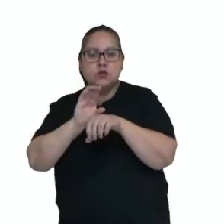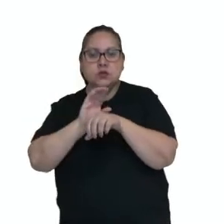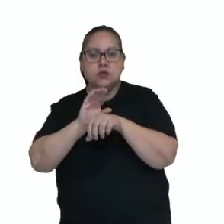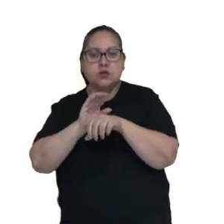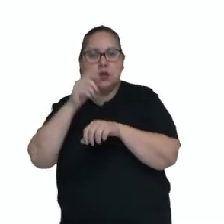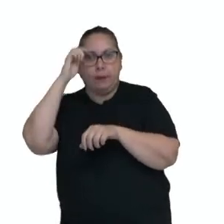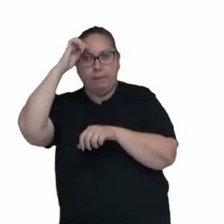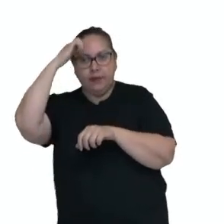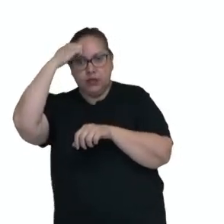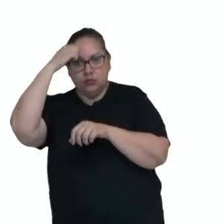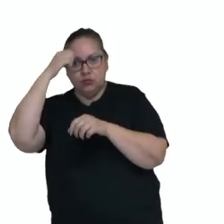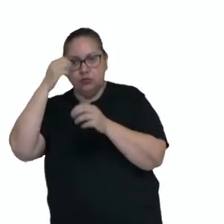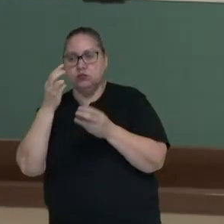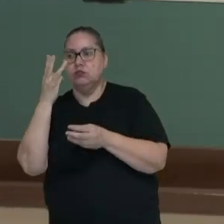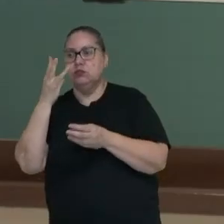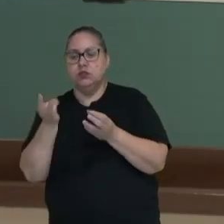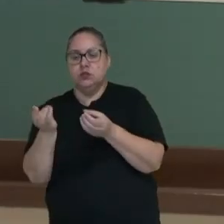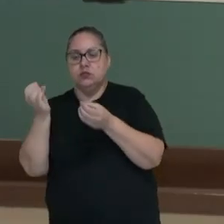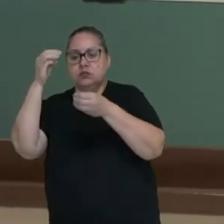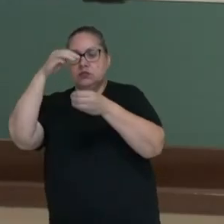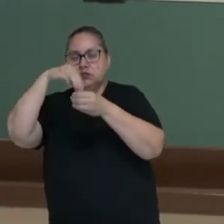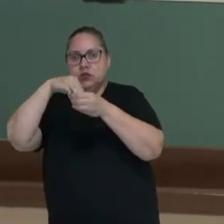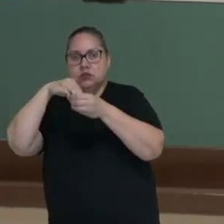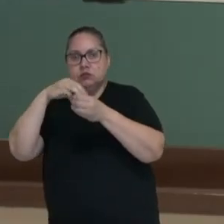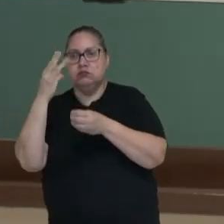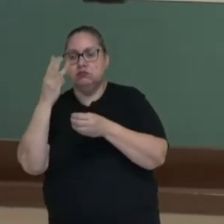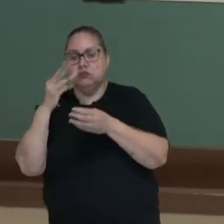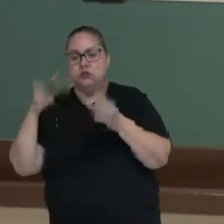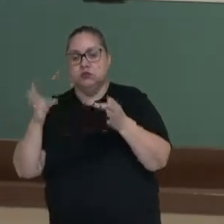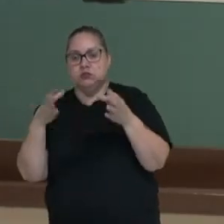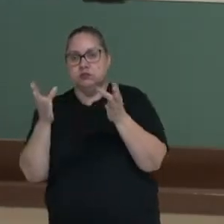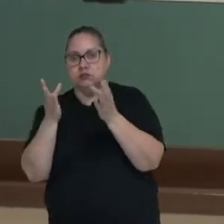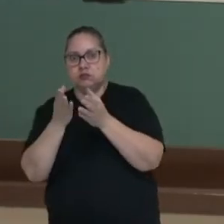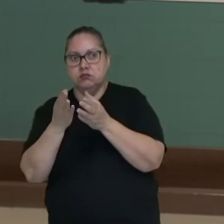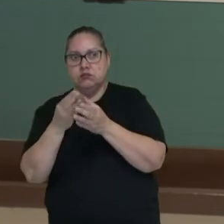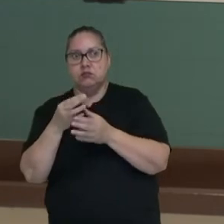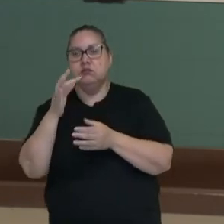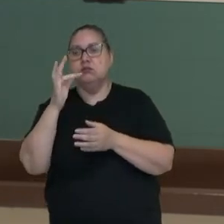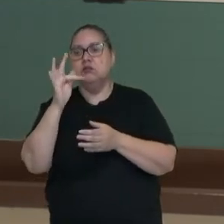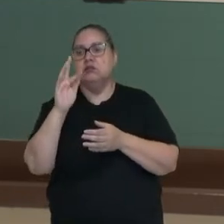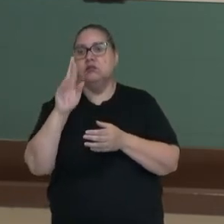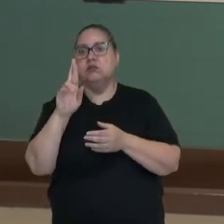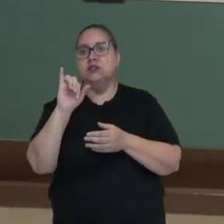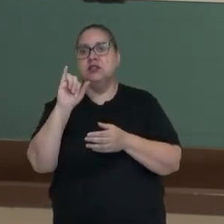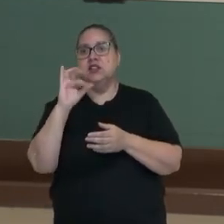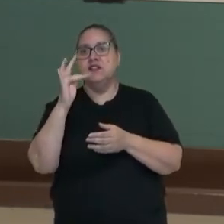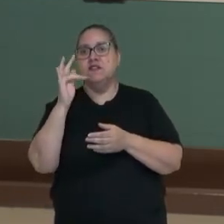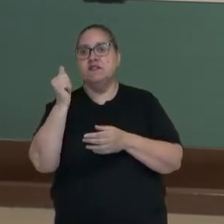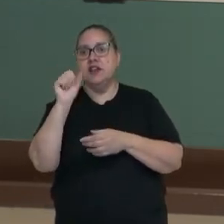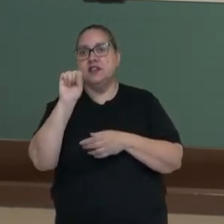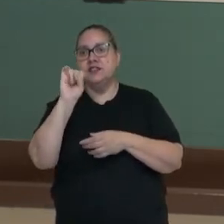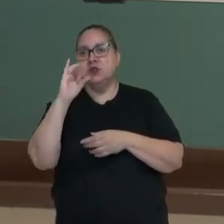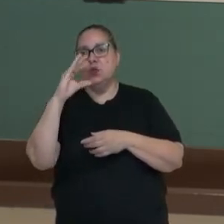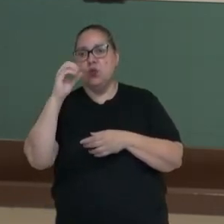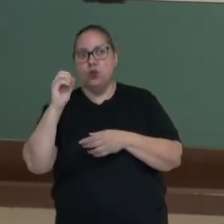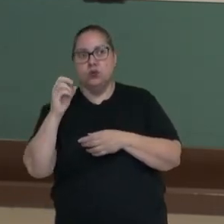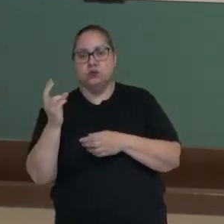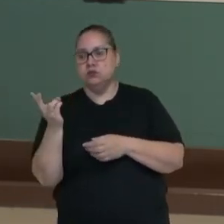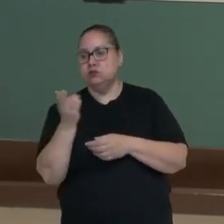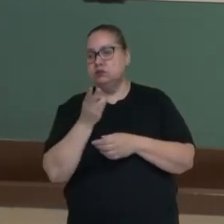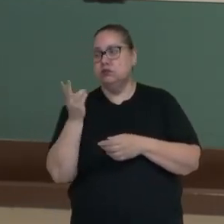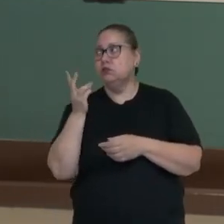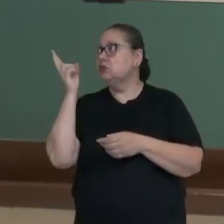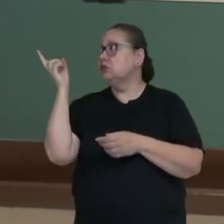e preto. 3 cores, 3 elementos, então vai ser trifásico. Mas ambas as